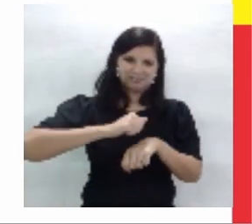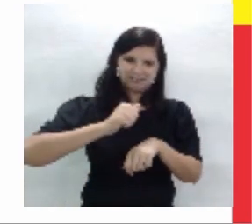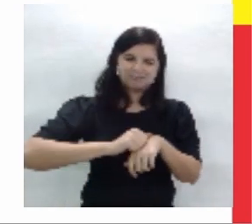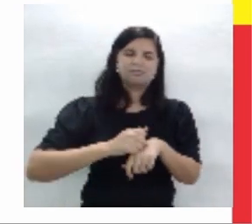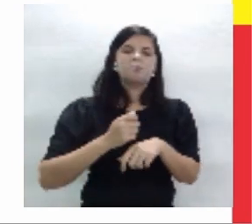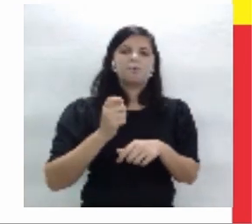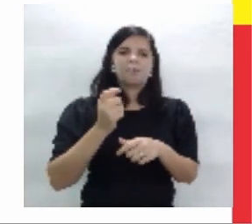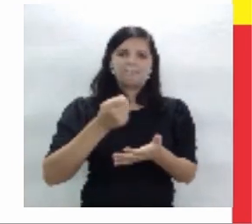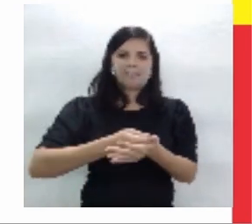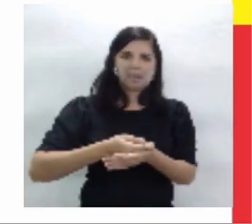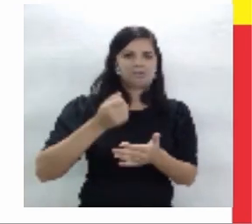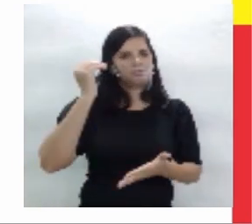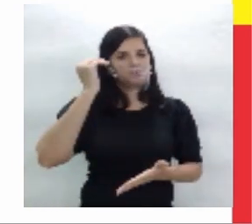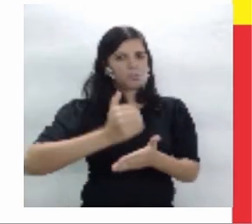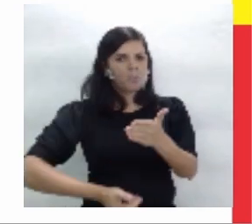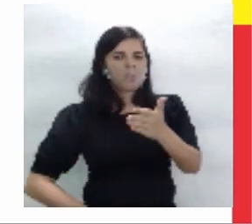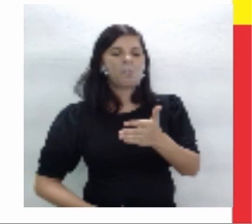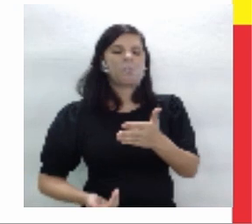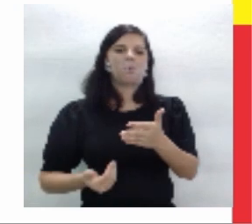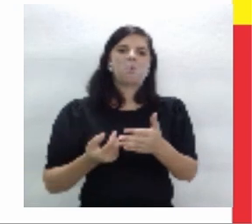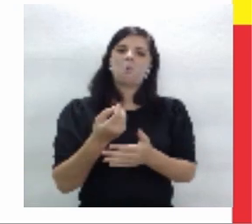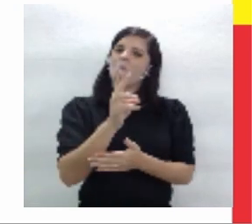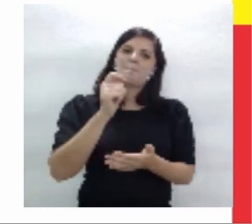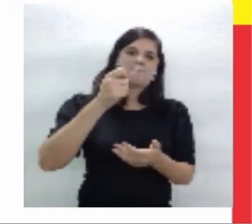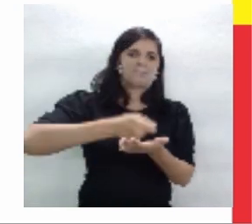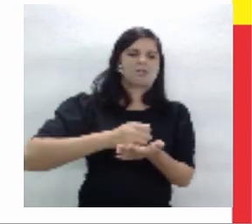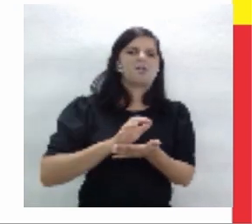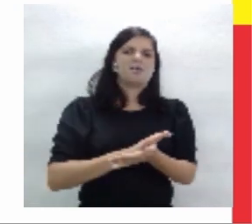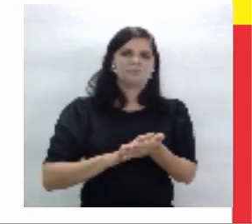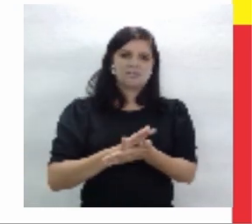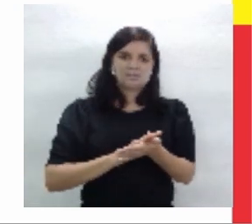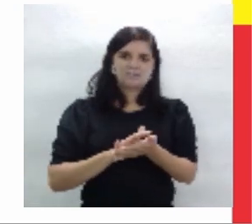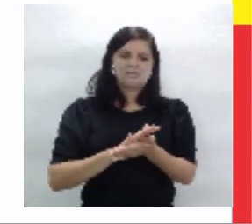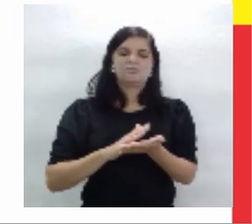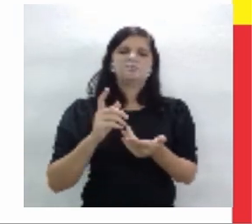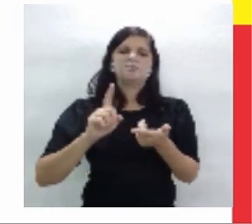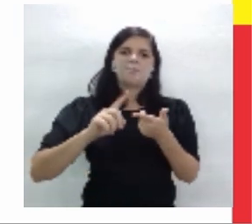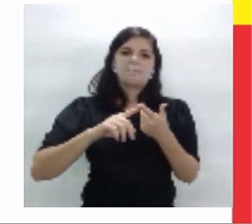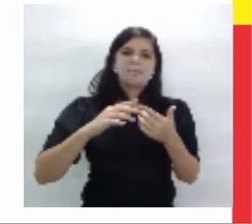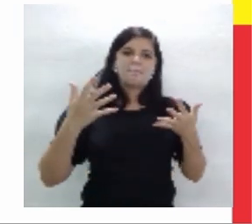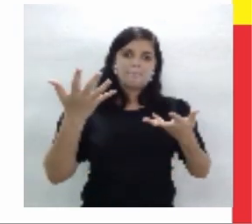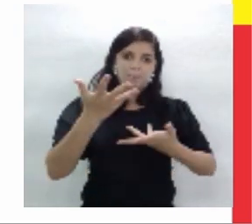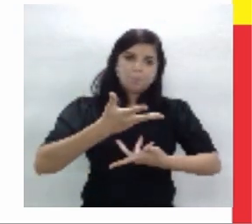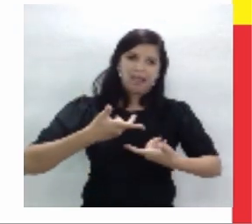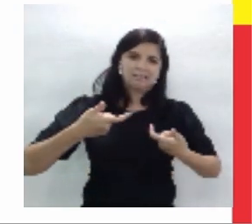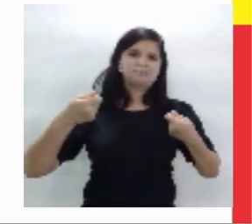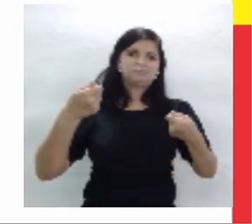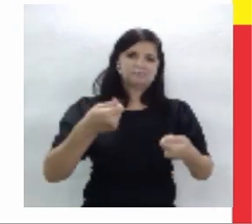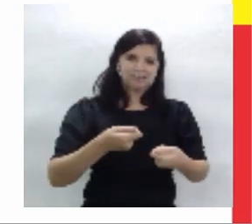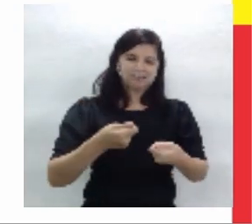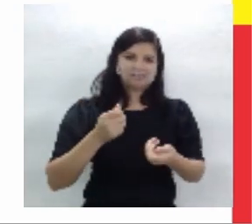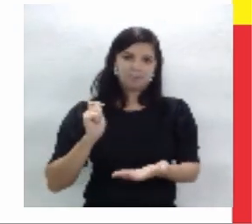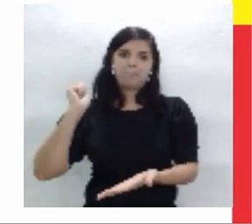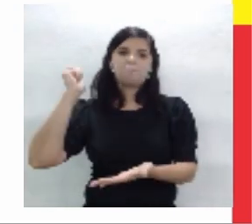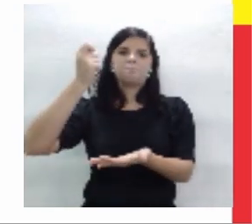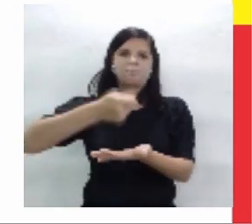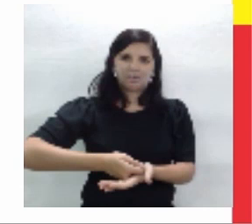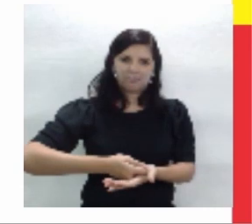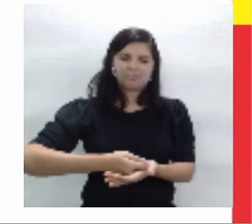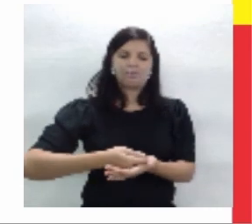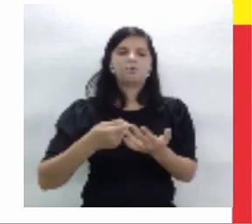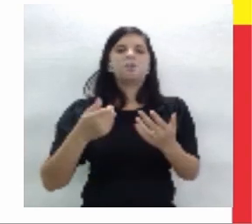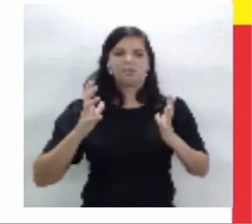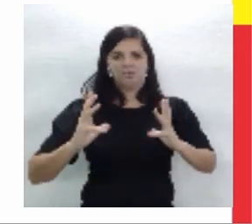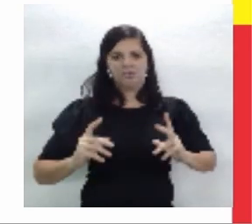cheguem a pagar esse valor. Há também uma melhora na qualidade, teoricamente, quando se paga por algum recurso, ou quando